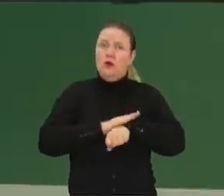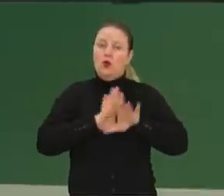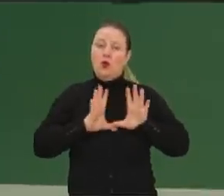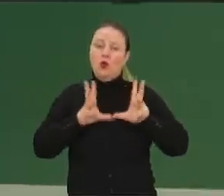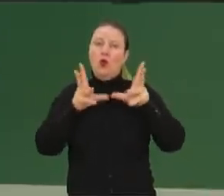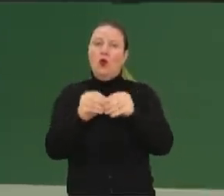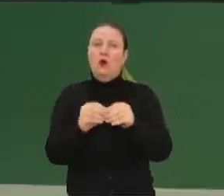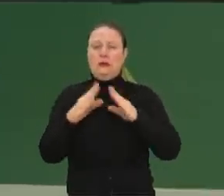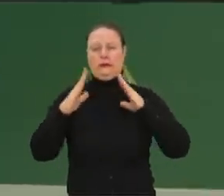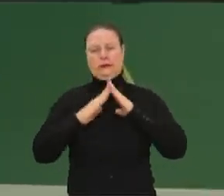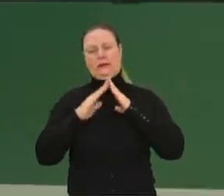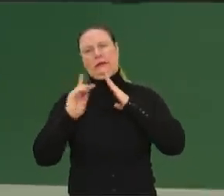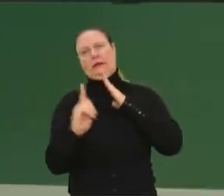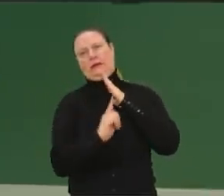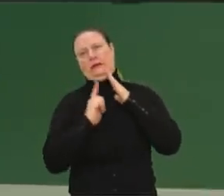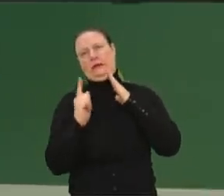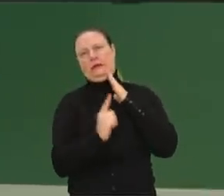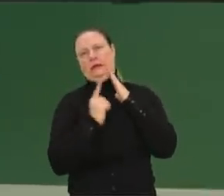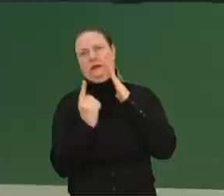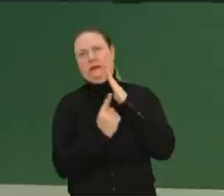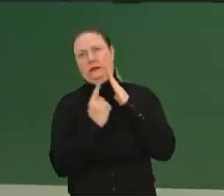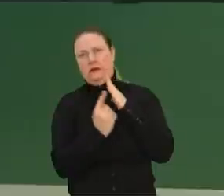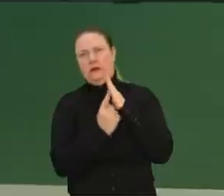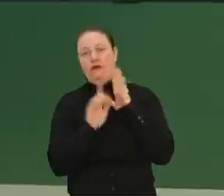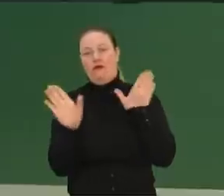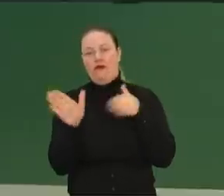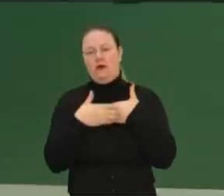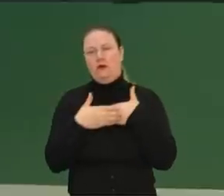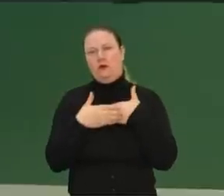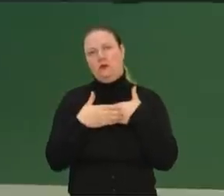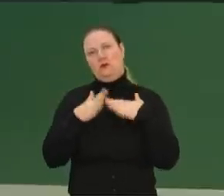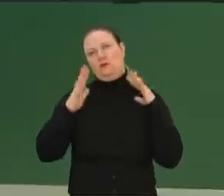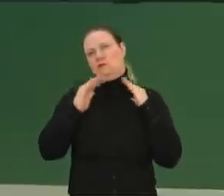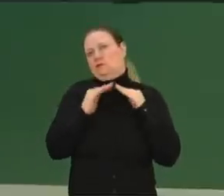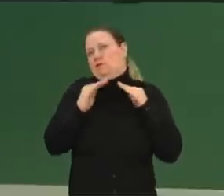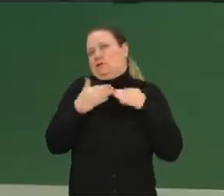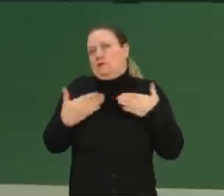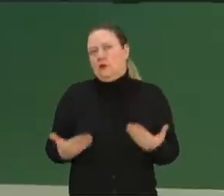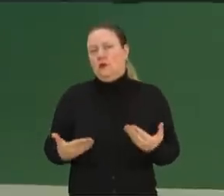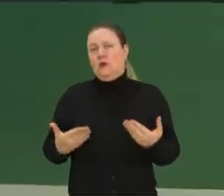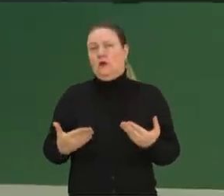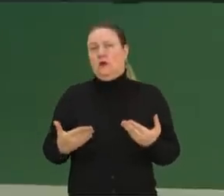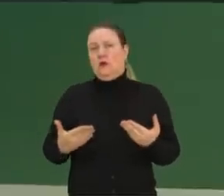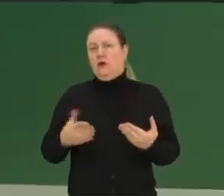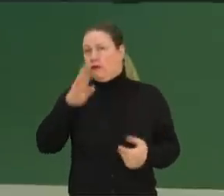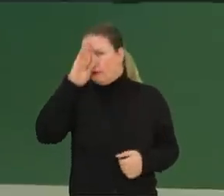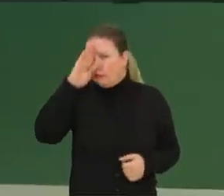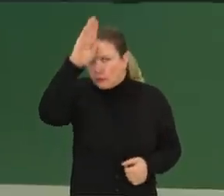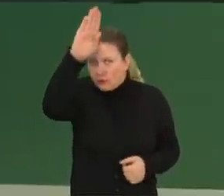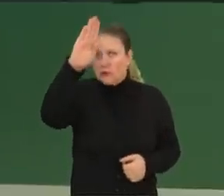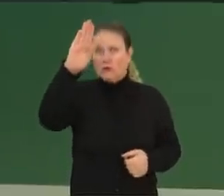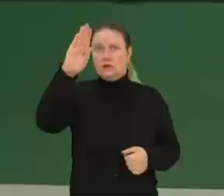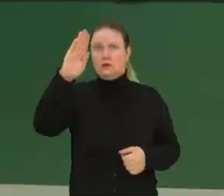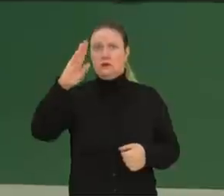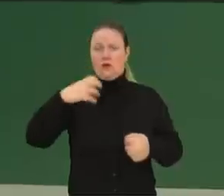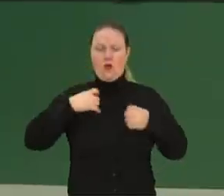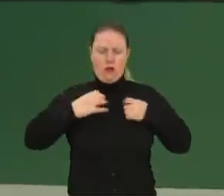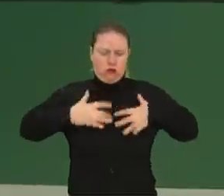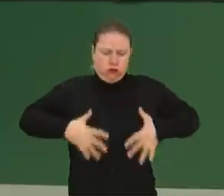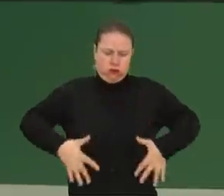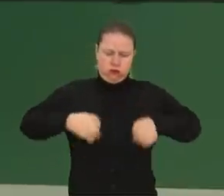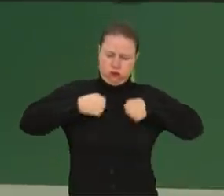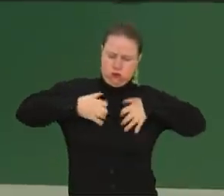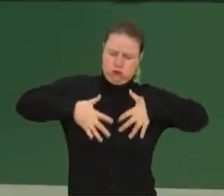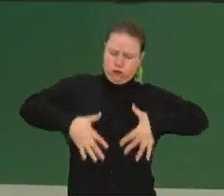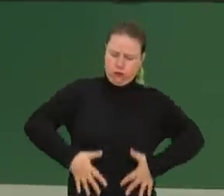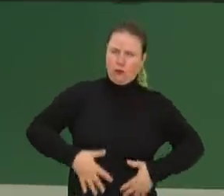em isolamento, em que estamos aí mais presos, digamos assim, né? Se exercitar é fundamental para ativar a circulação,